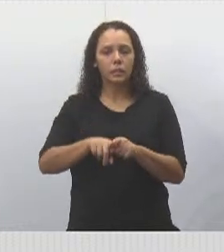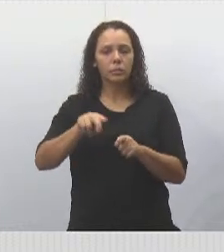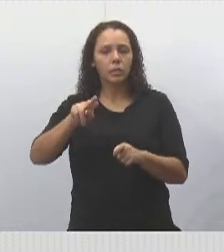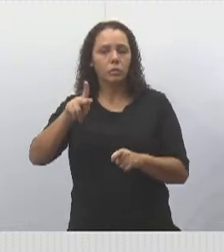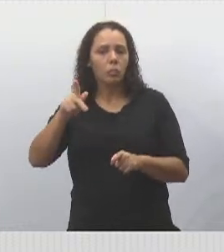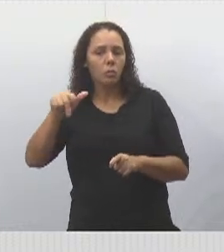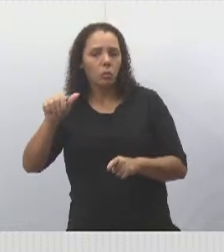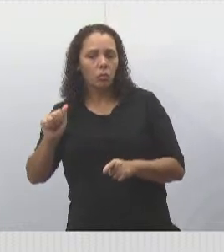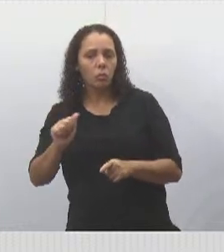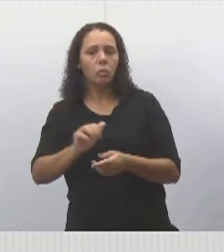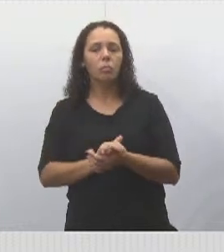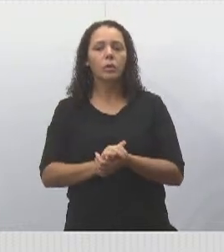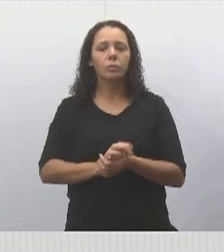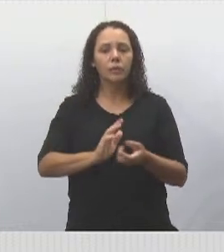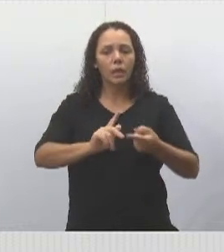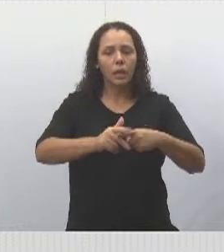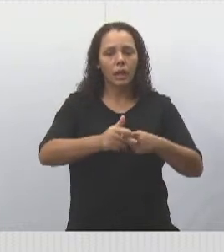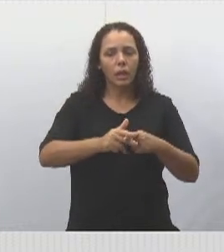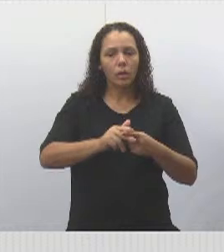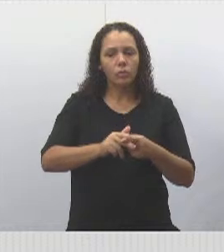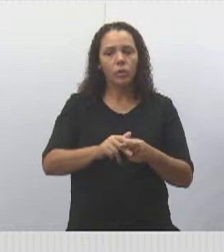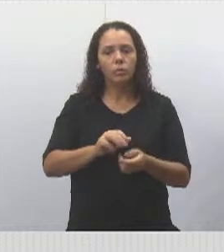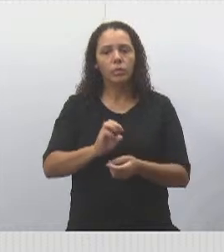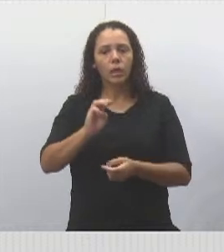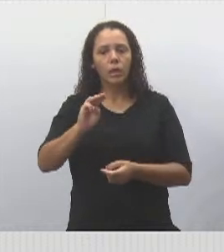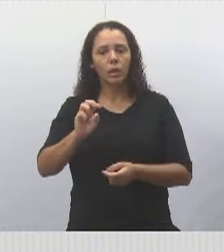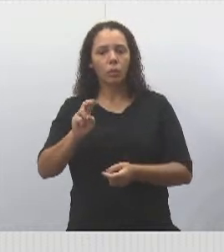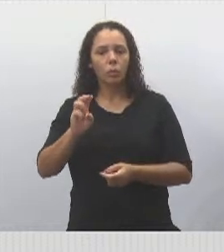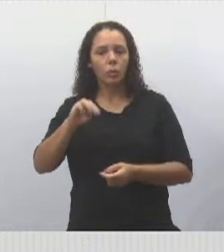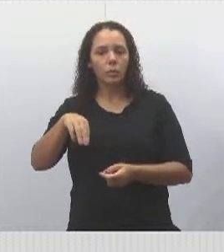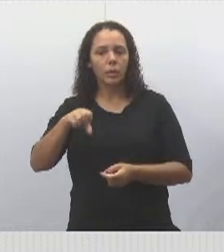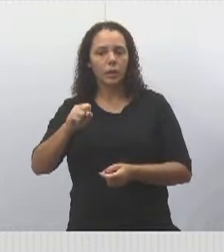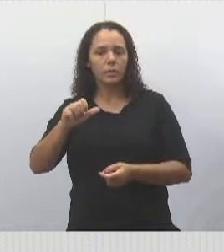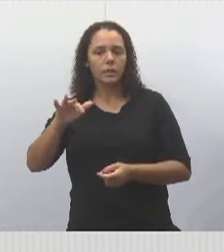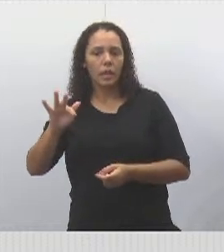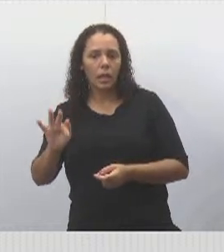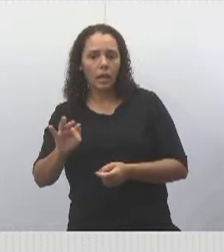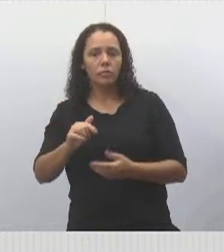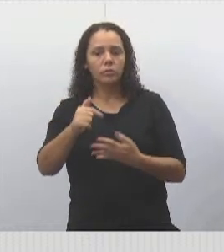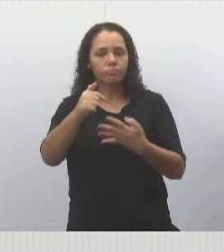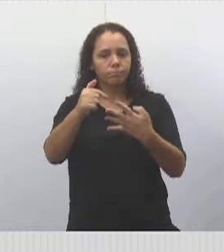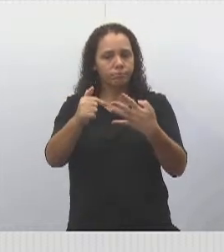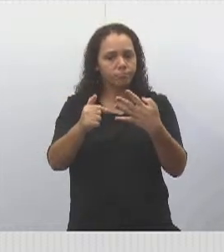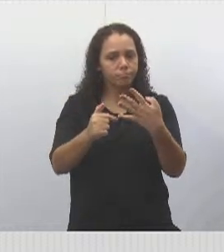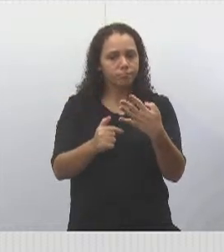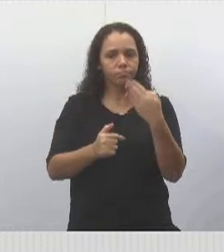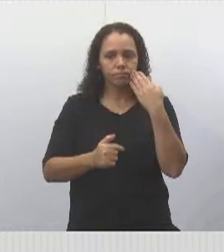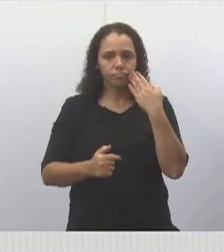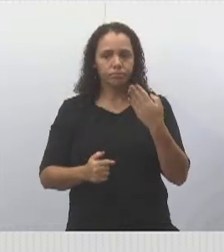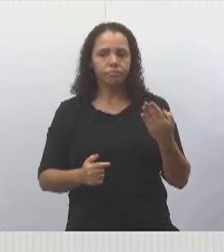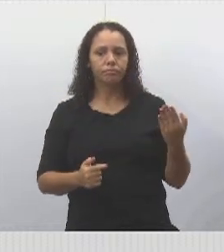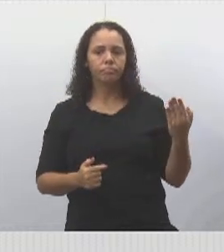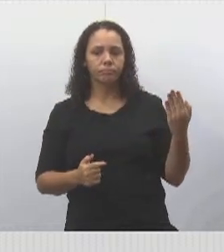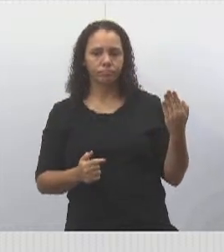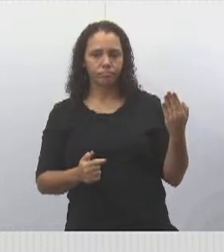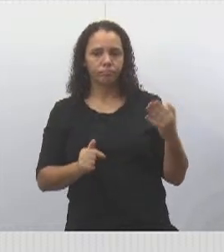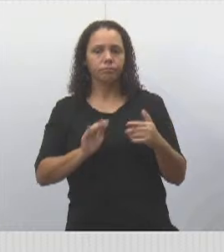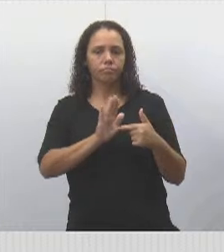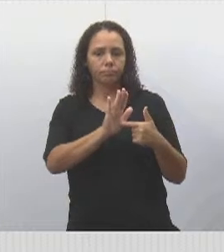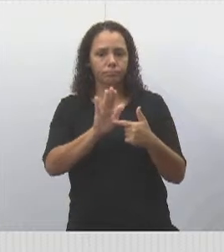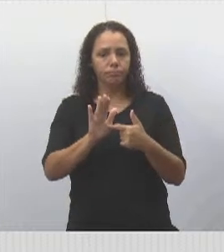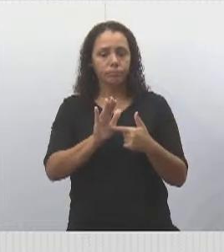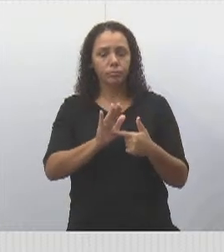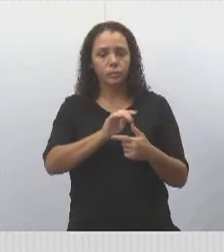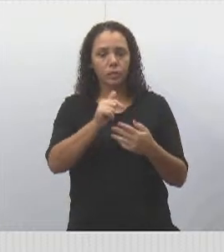reforma da Unidade de Saúde Jardim Flórida e a construção da Unidade de Saúde do Parque Imperial e do Jardim Esperança.